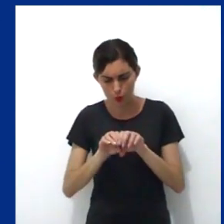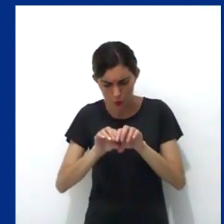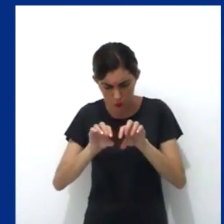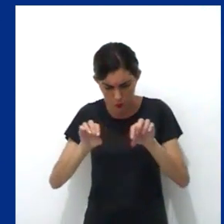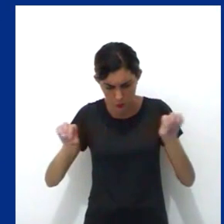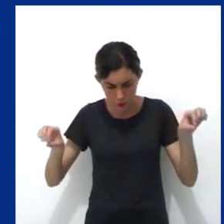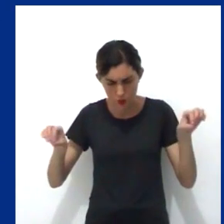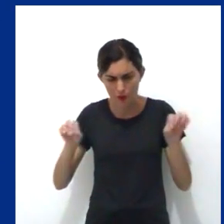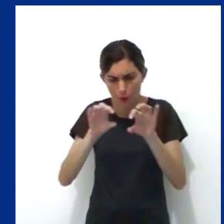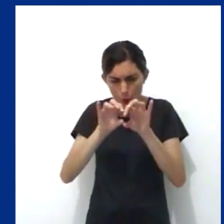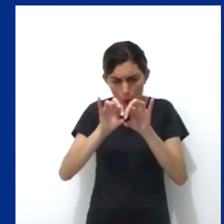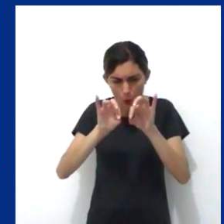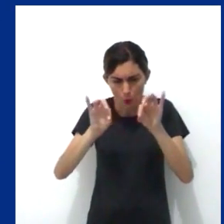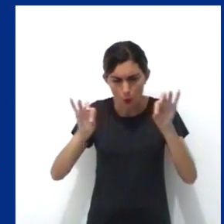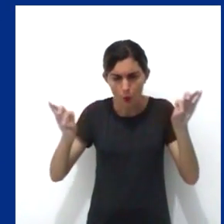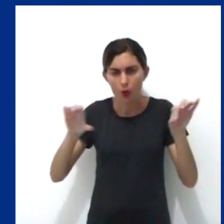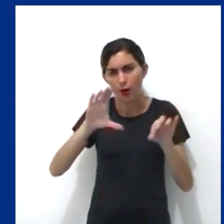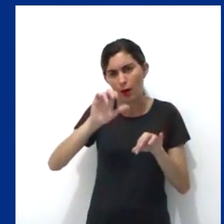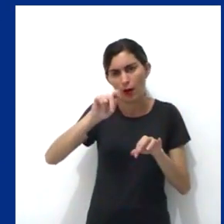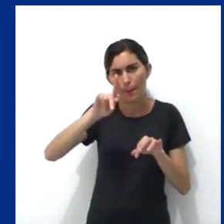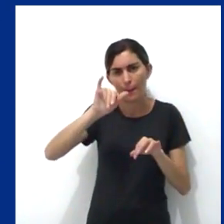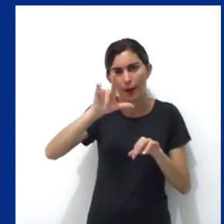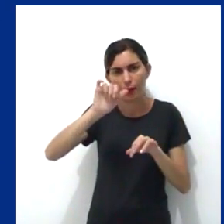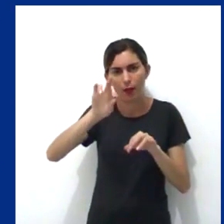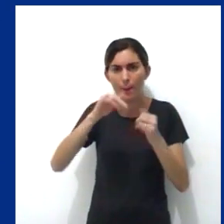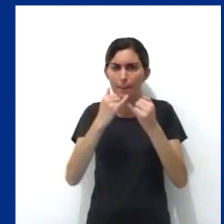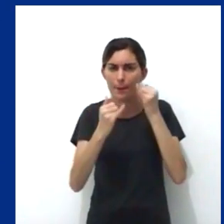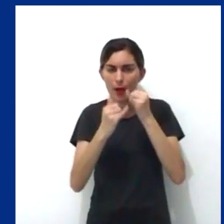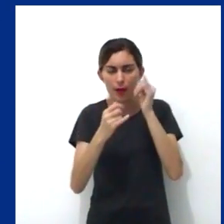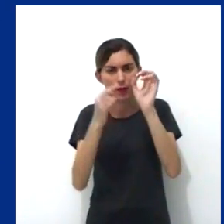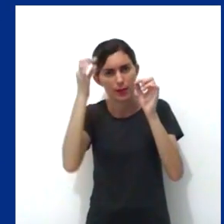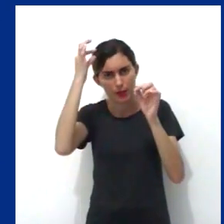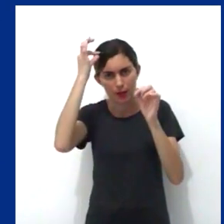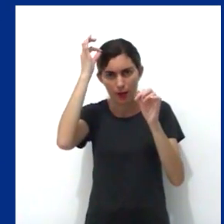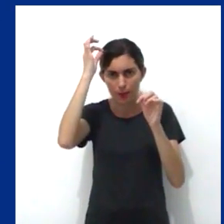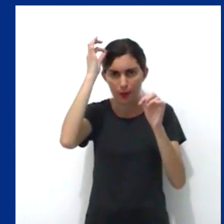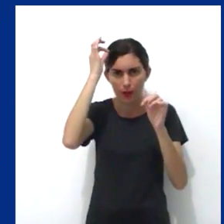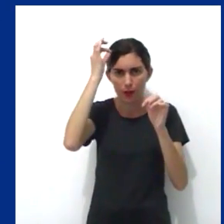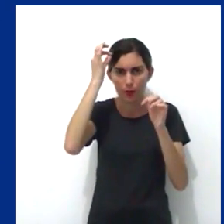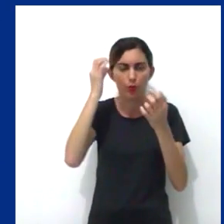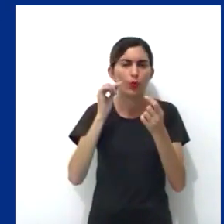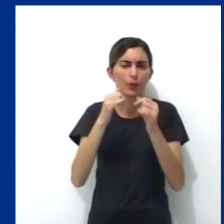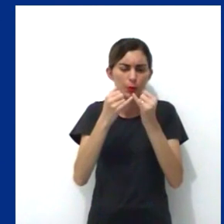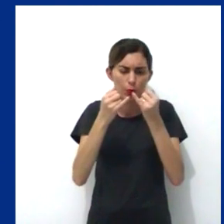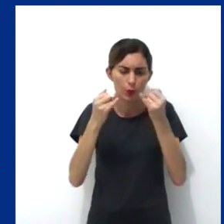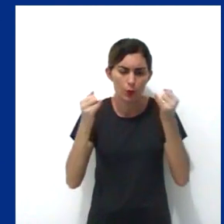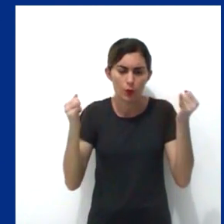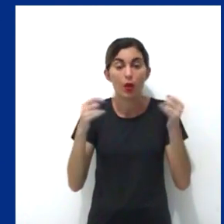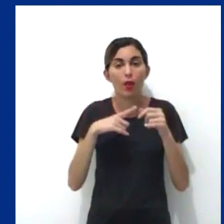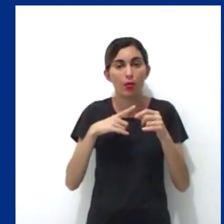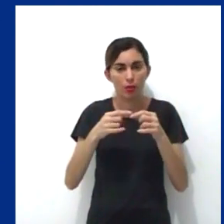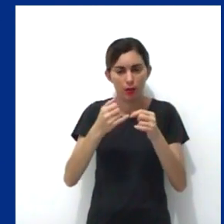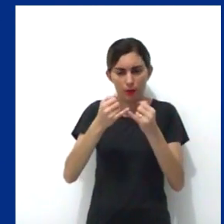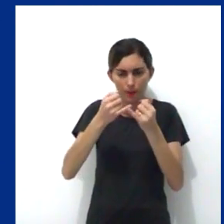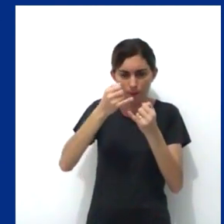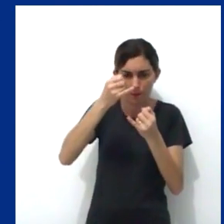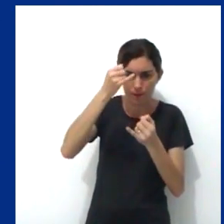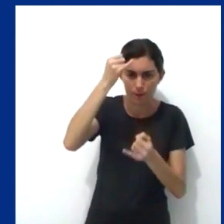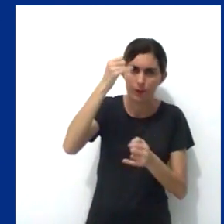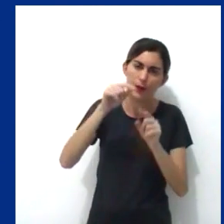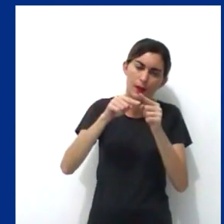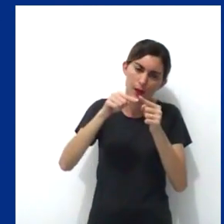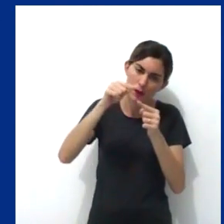condensador, o componente refrigerante ele vai passar pelo capilar, que é o componente 3. Vocês vão ver na imagem que o